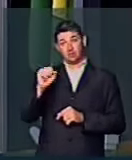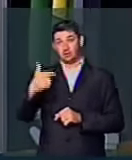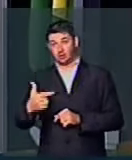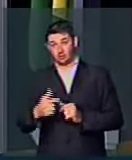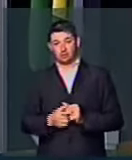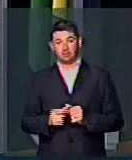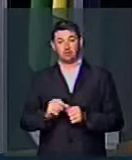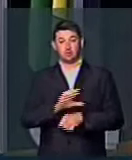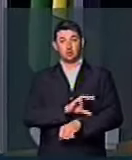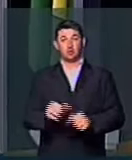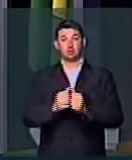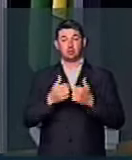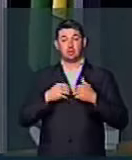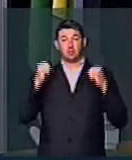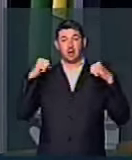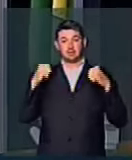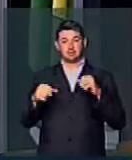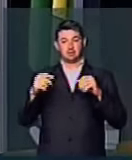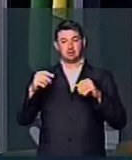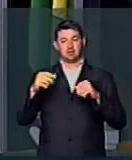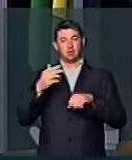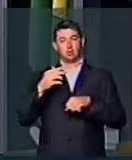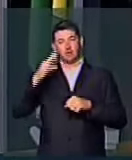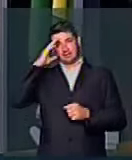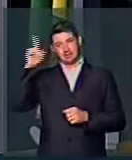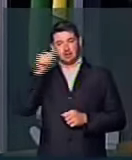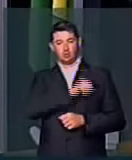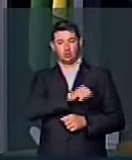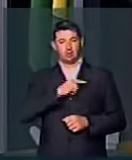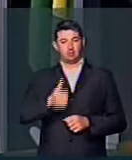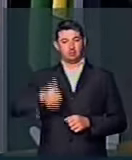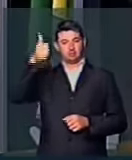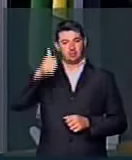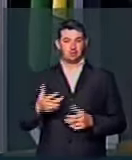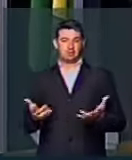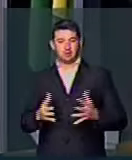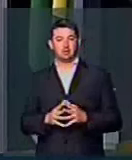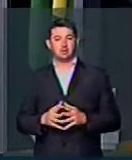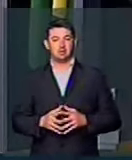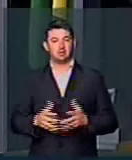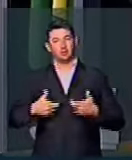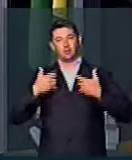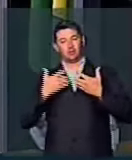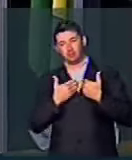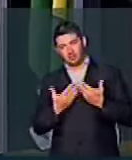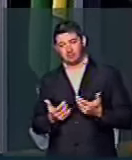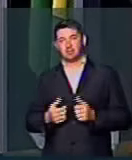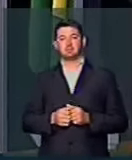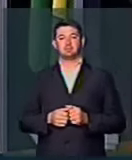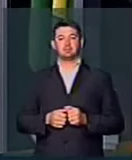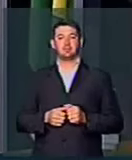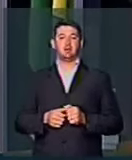1982, cursou comigo a Escola de Educação Física do Exército do Rio de Janeiro. Eu fui em primeiro lugar, é motivo de orgulho para mim, muita honra,